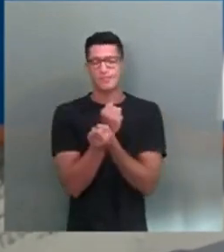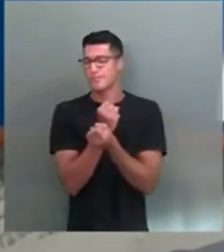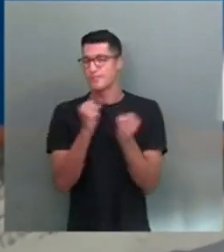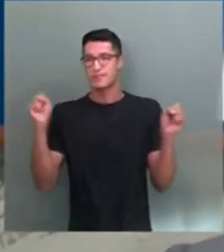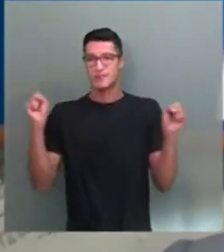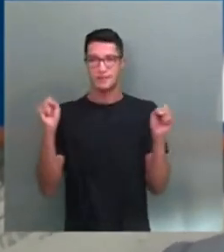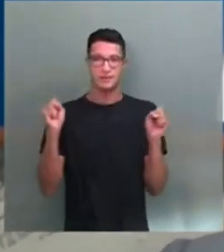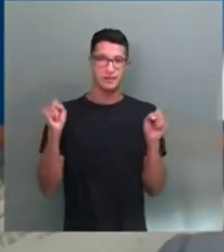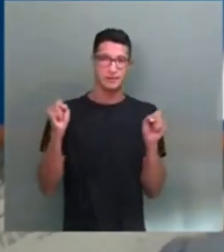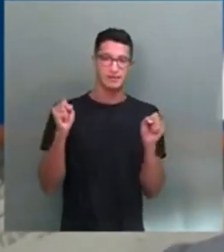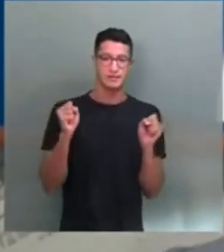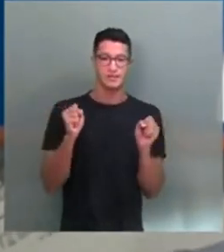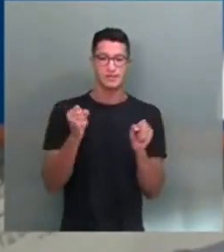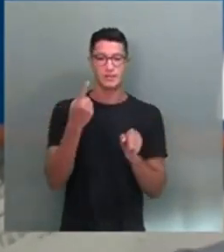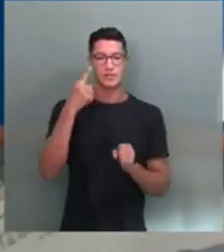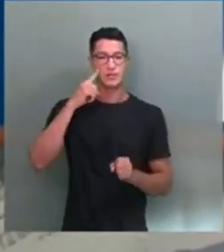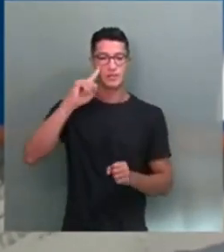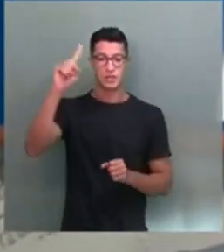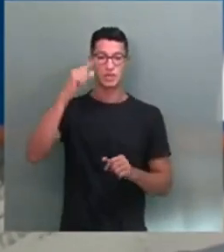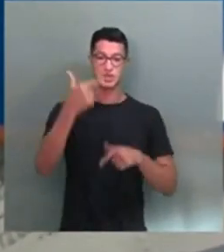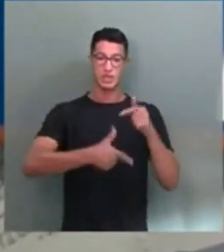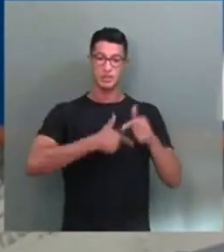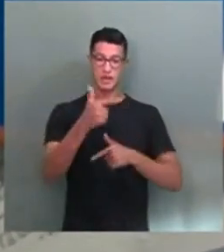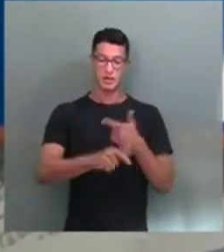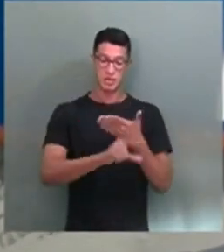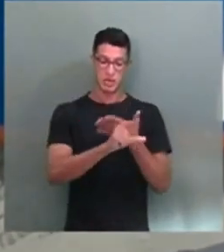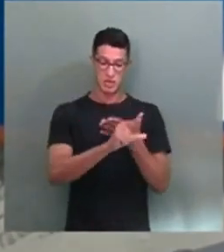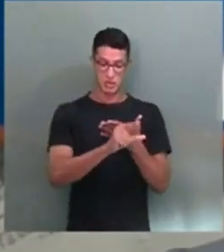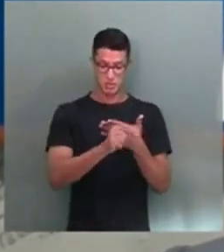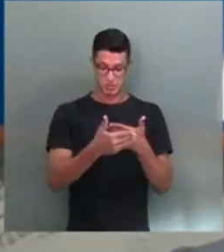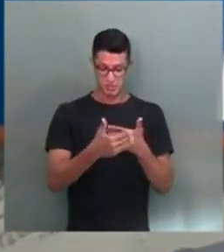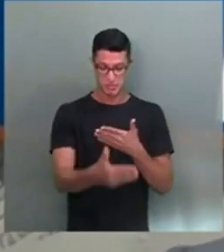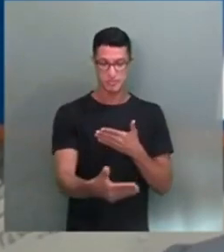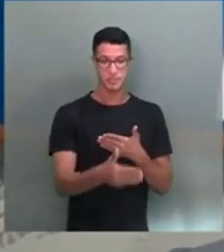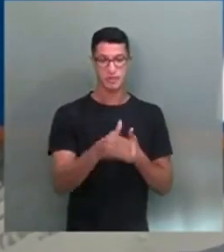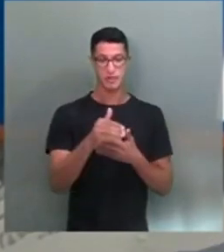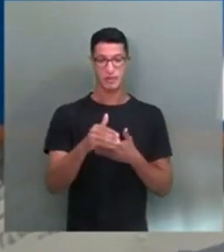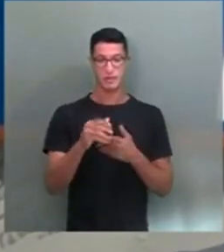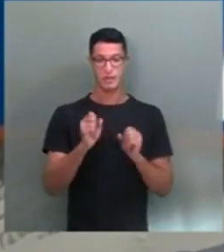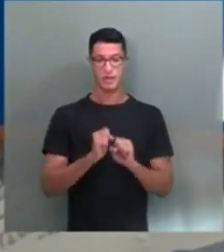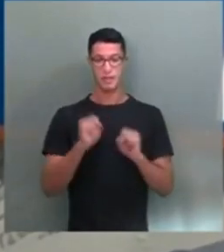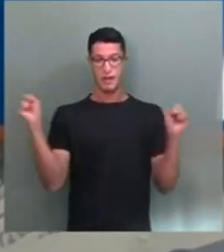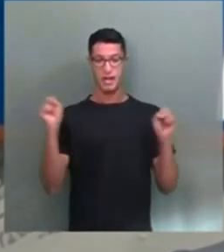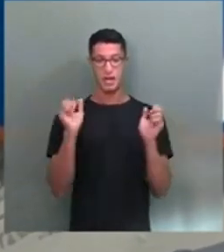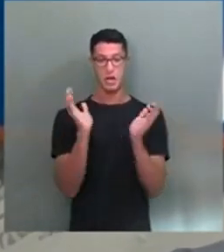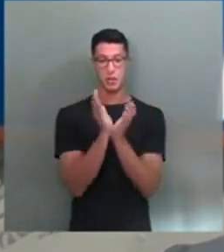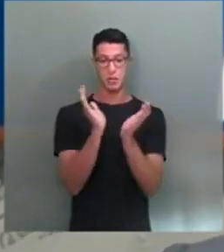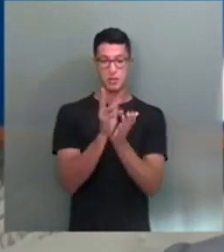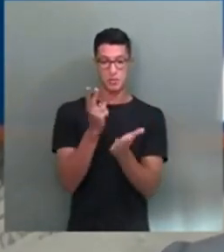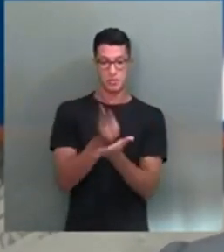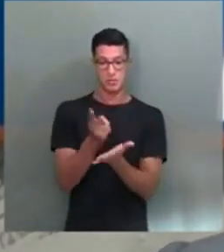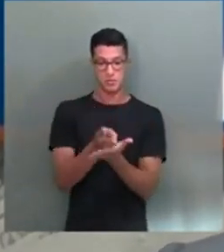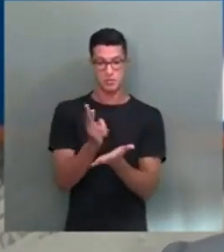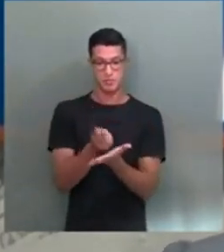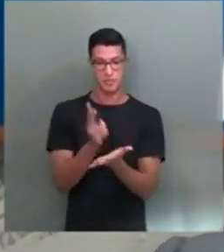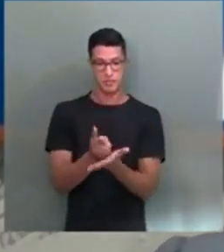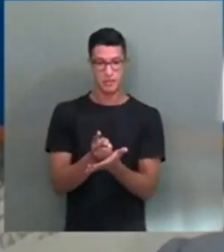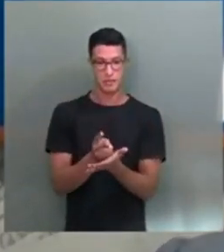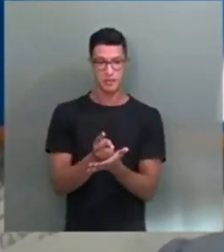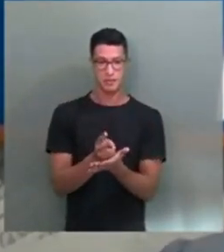impossível num dia de grande atividade legislativa, pela manhã as comissões permanentes,